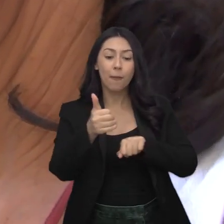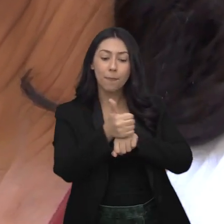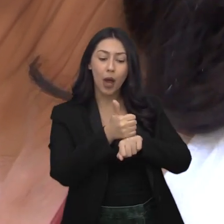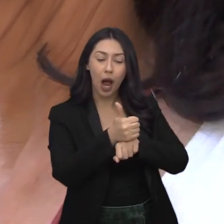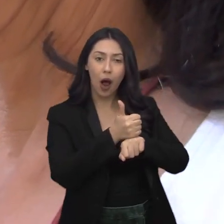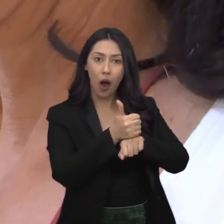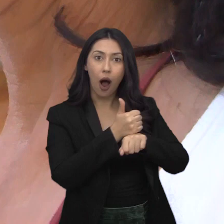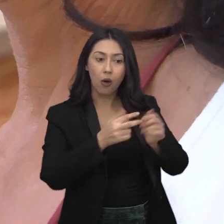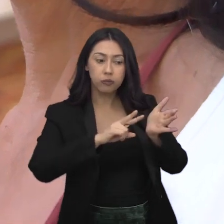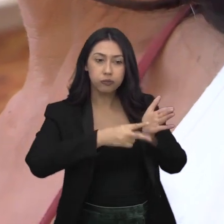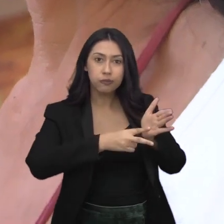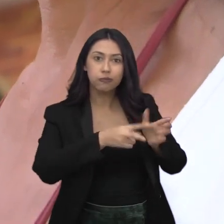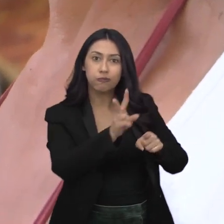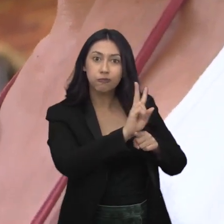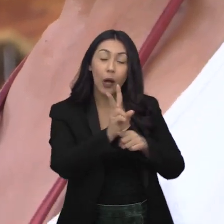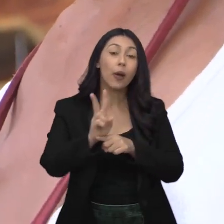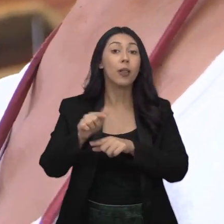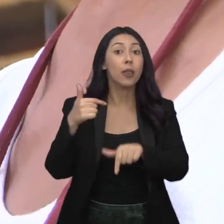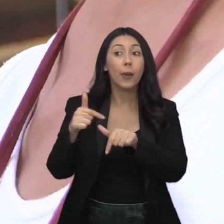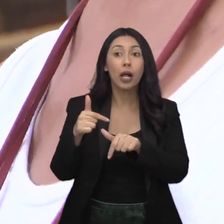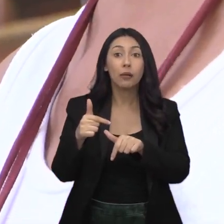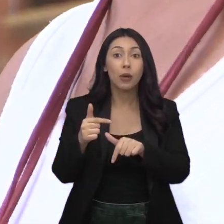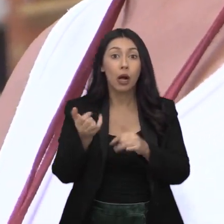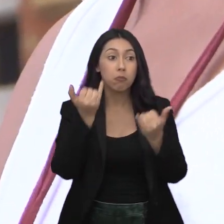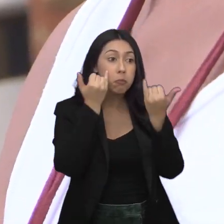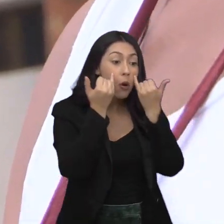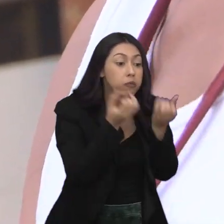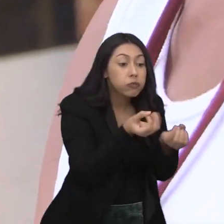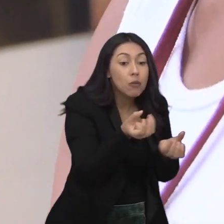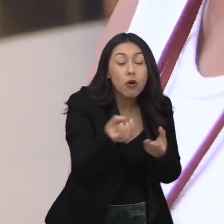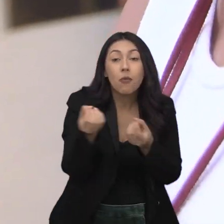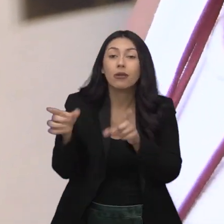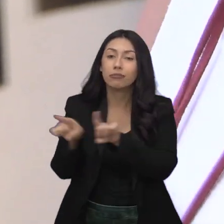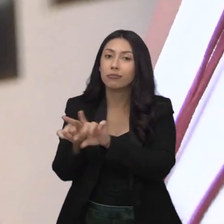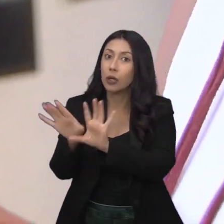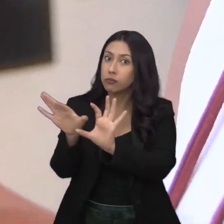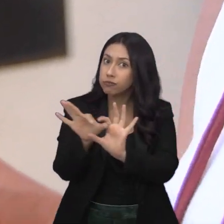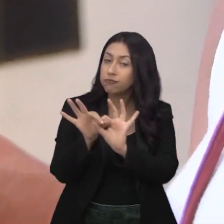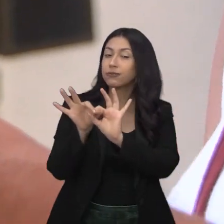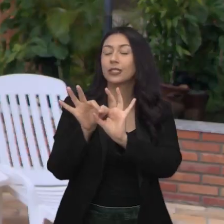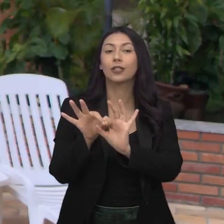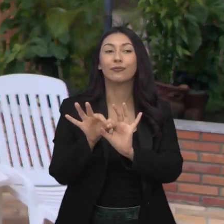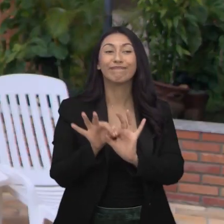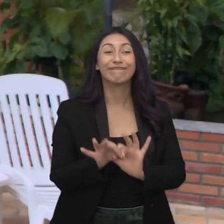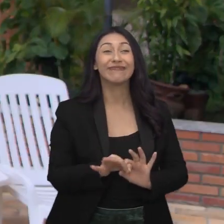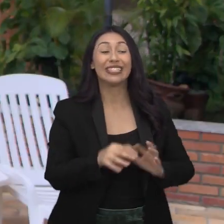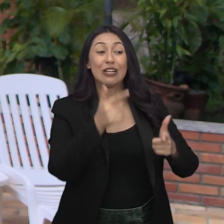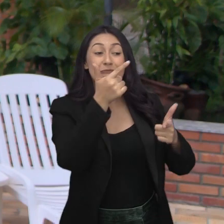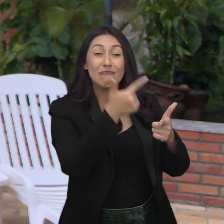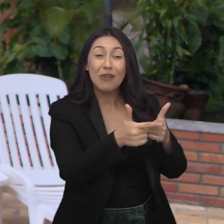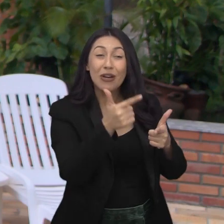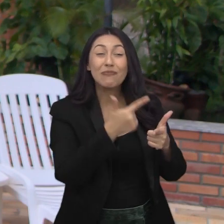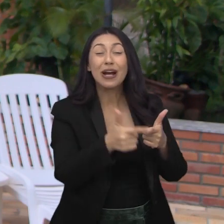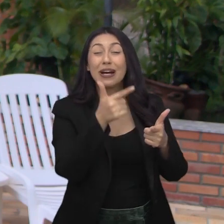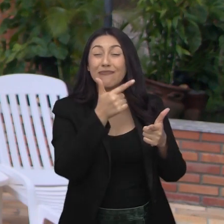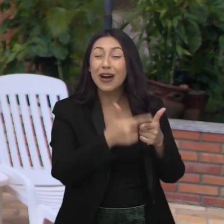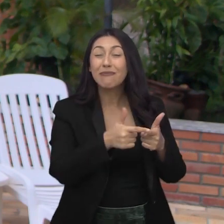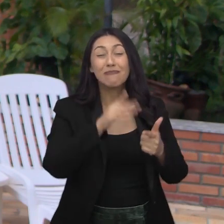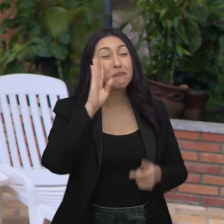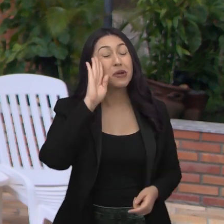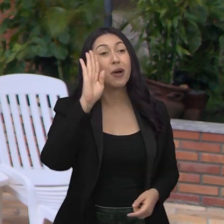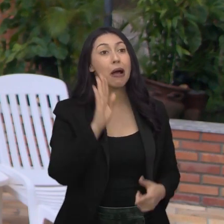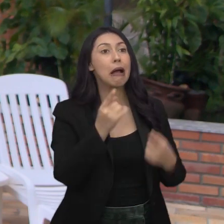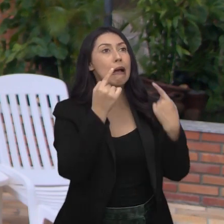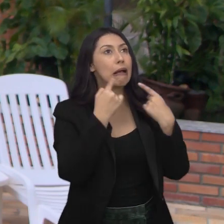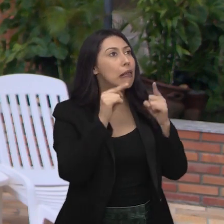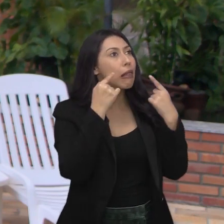síndica profissional e trabalha para levar informação e também união aos moradores. Um dos maiores problemas de síndico é